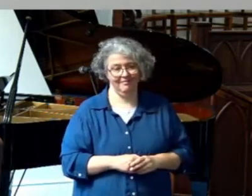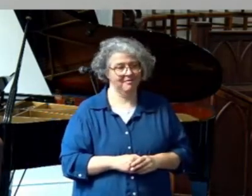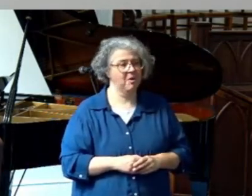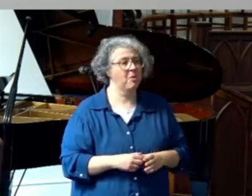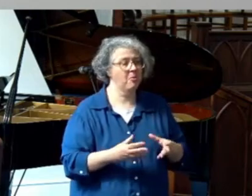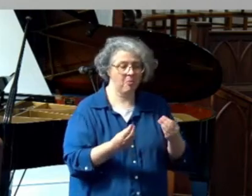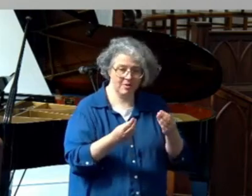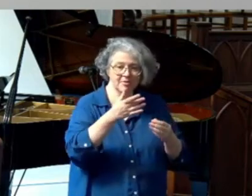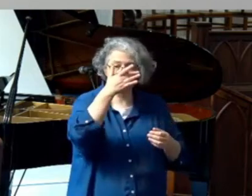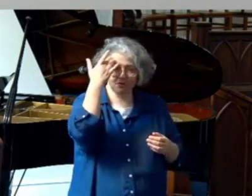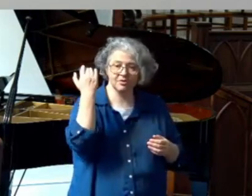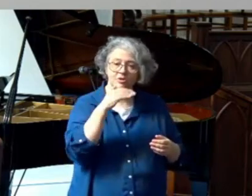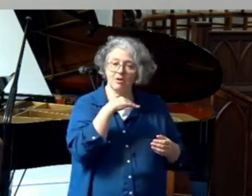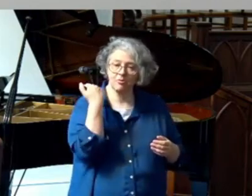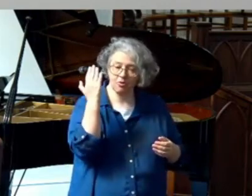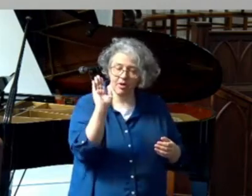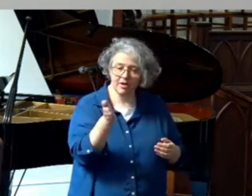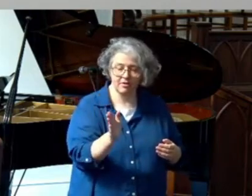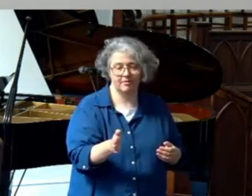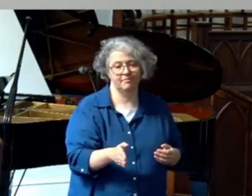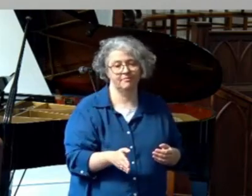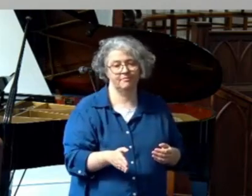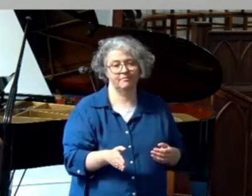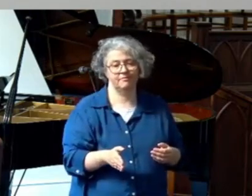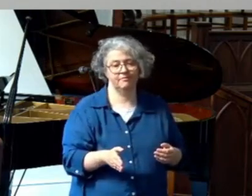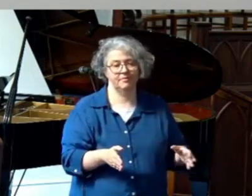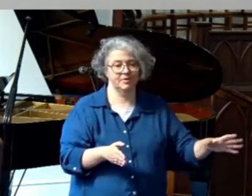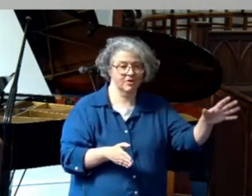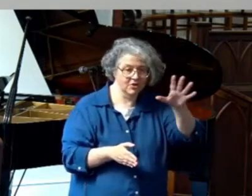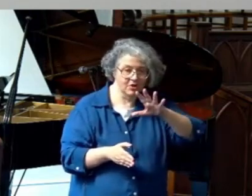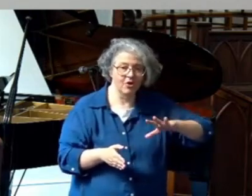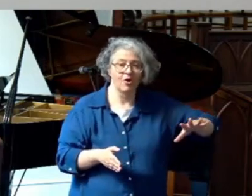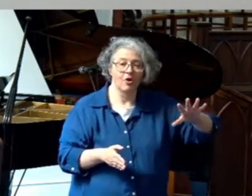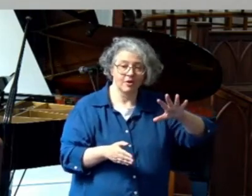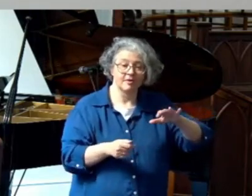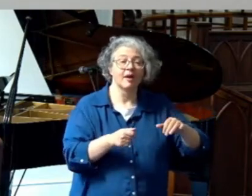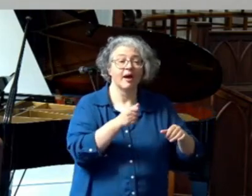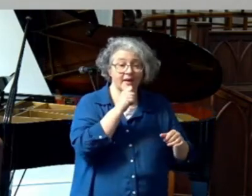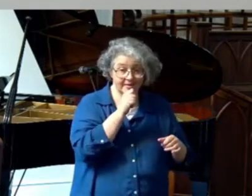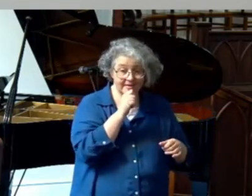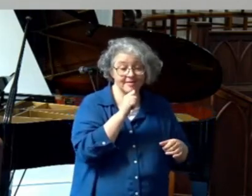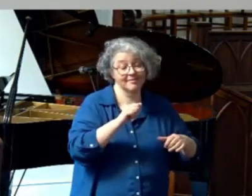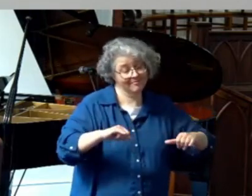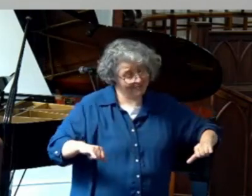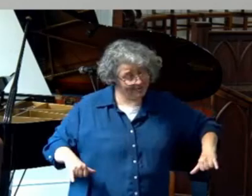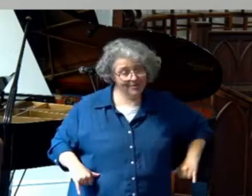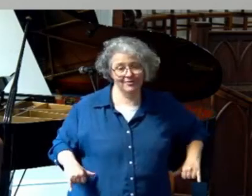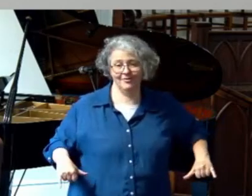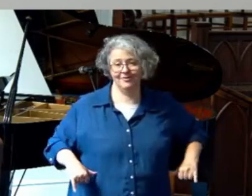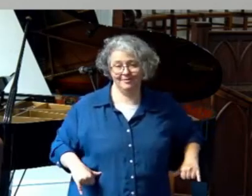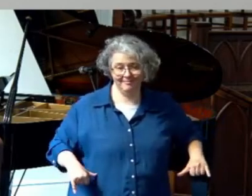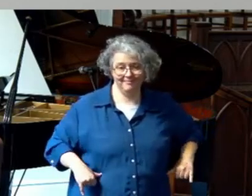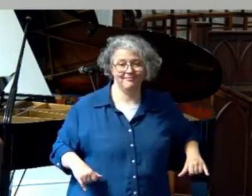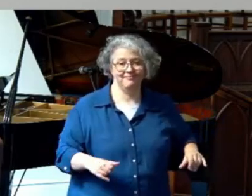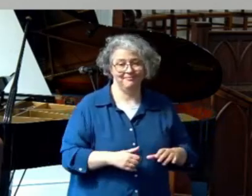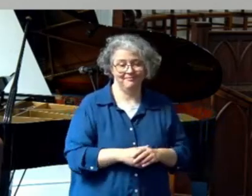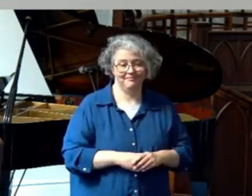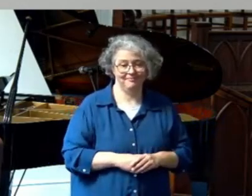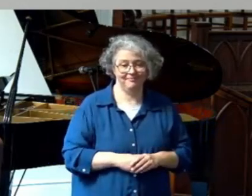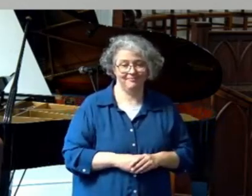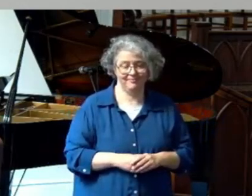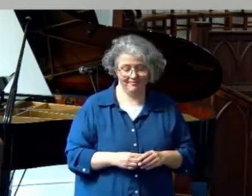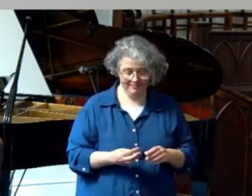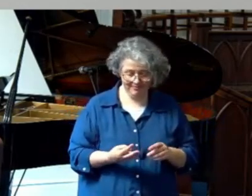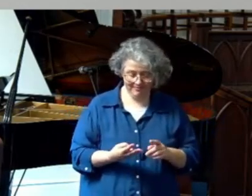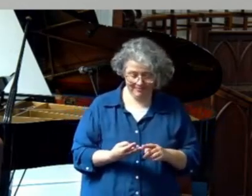não. Para inclusive, possivelmente, os sofrimentos que ainda teremos de ter. A submissão,